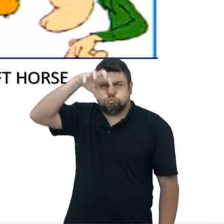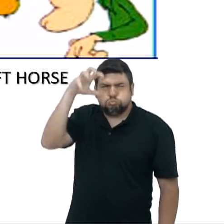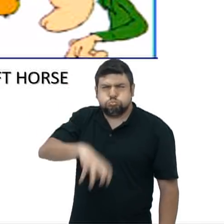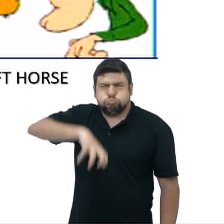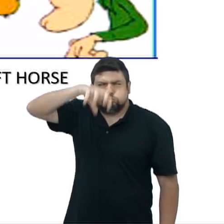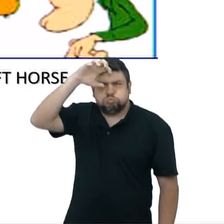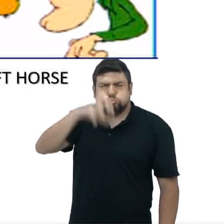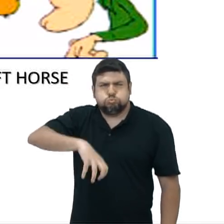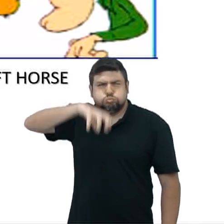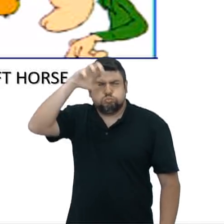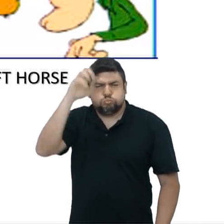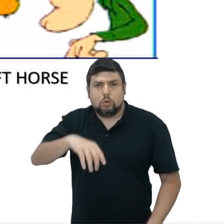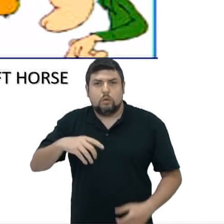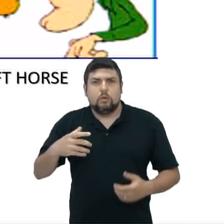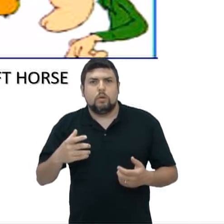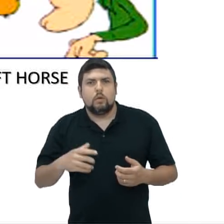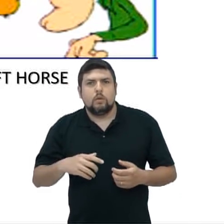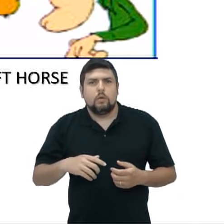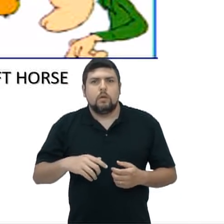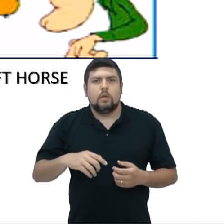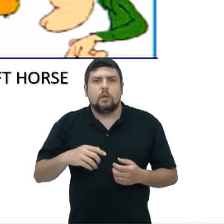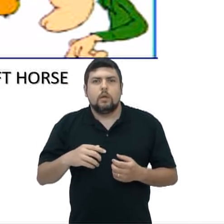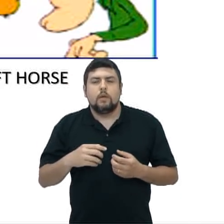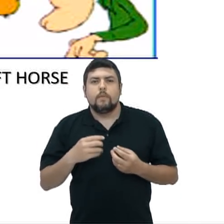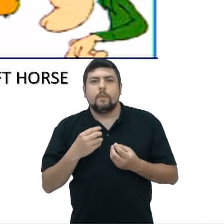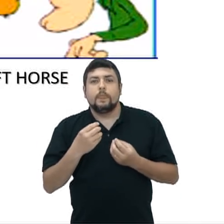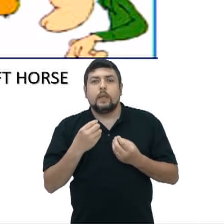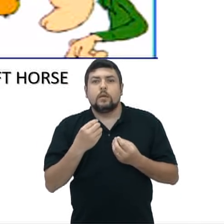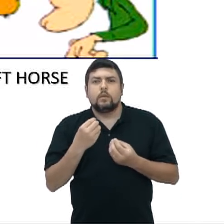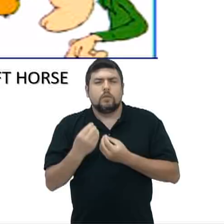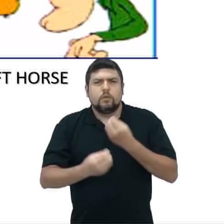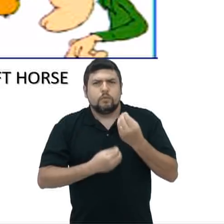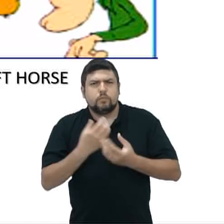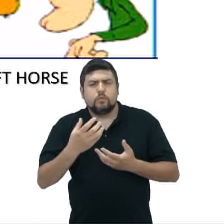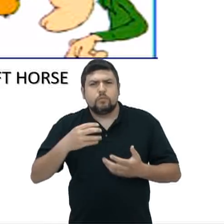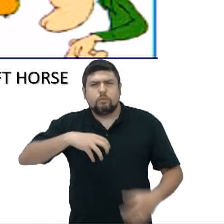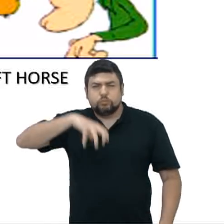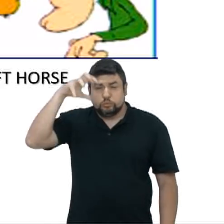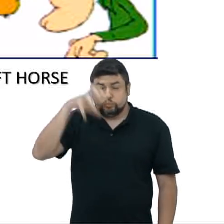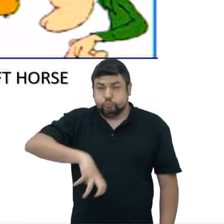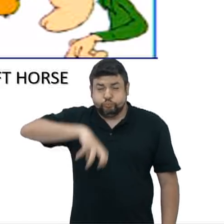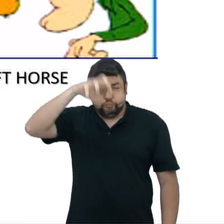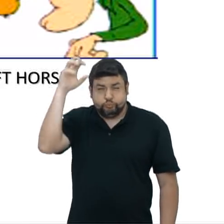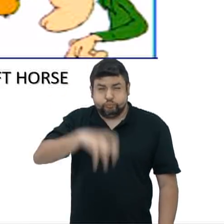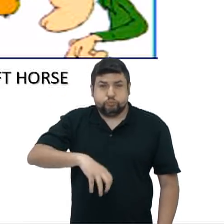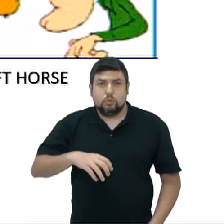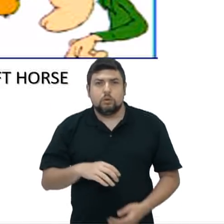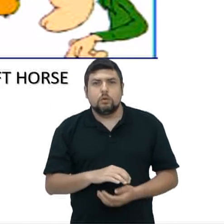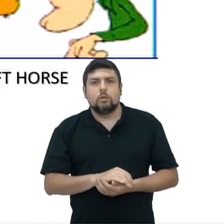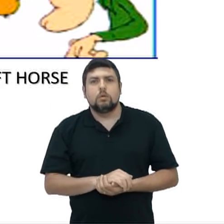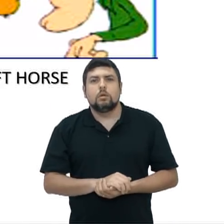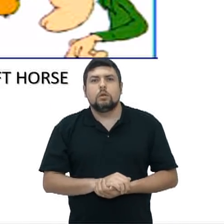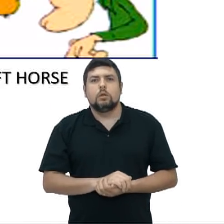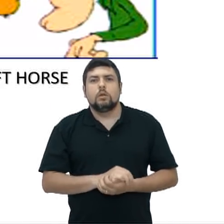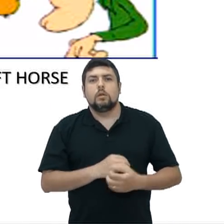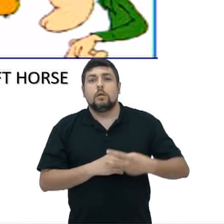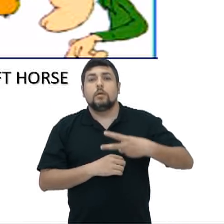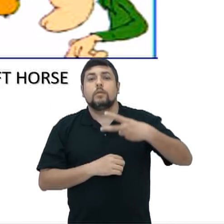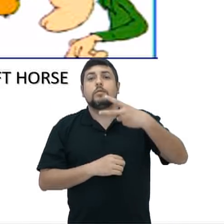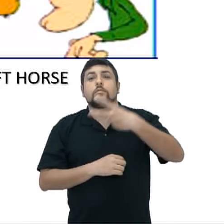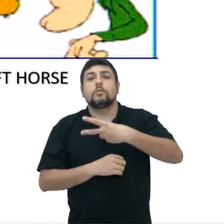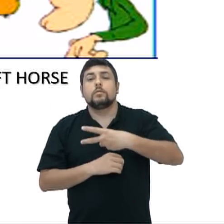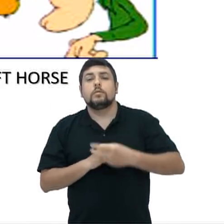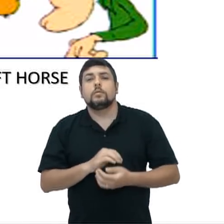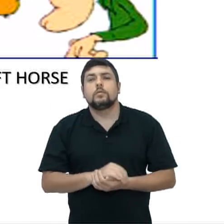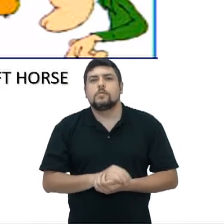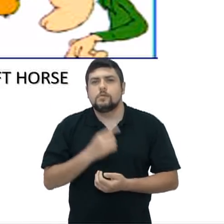Está chovendo canivete, quer dizer, uma expressão de muita chuva, uma tempestade. E o segundo, Don't look a